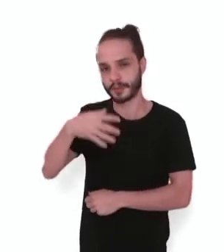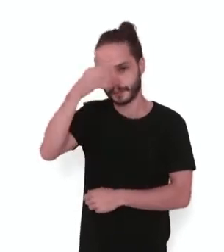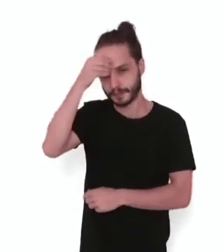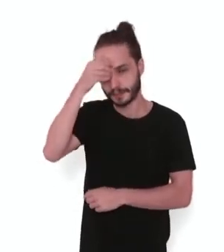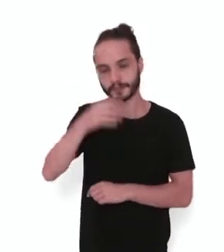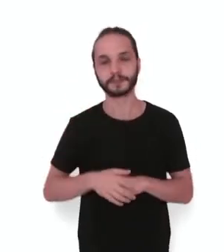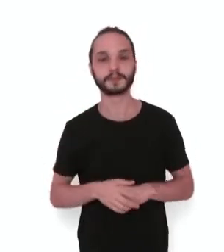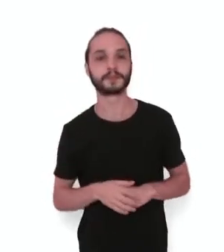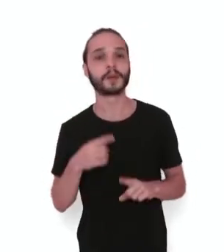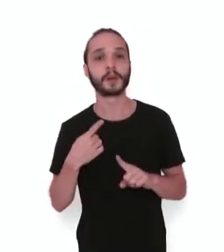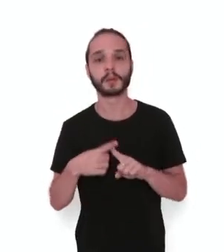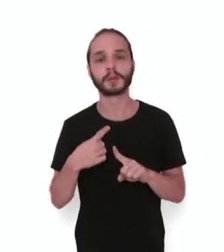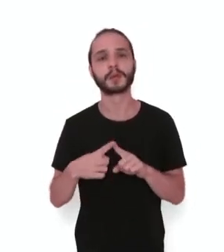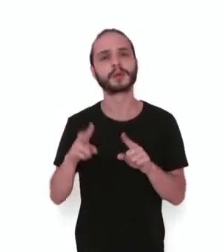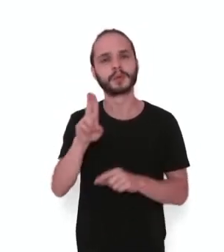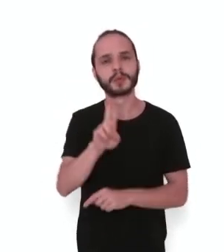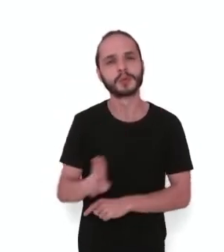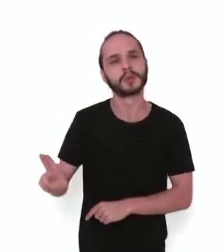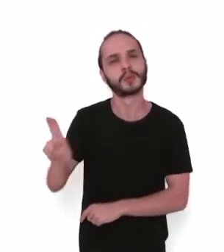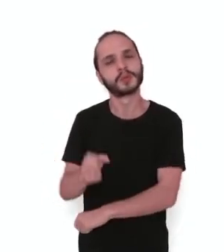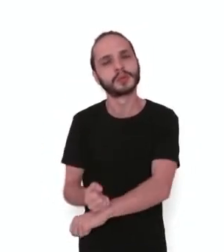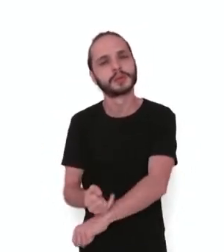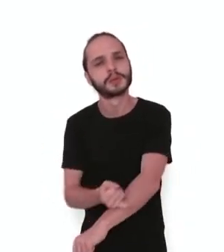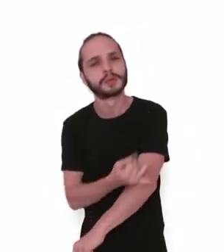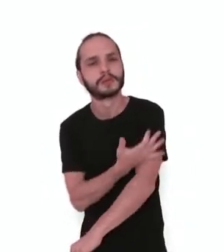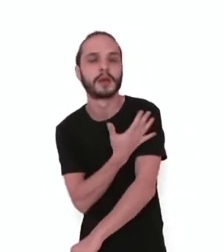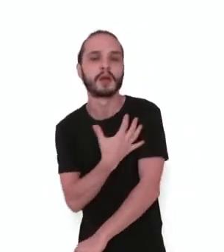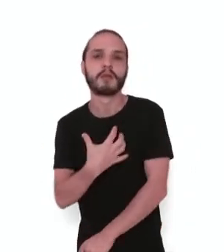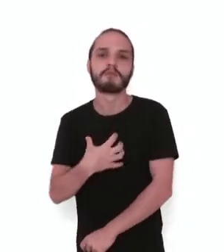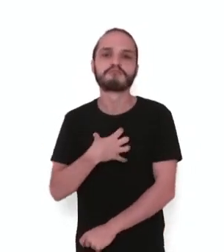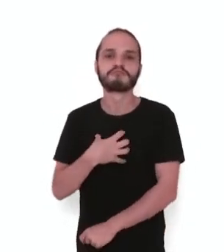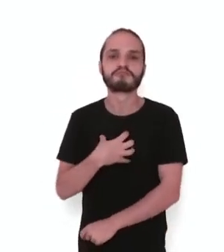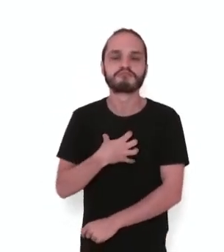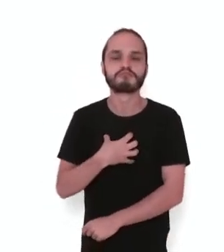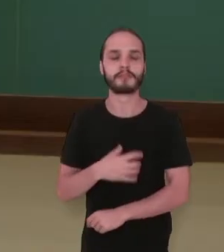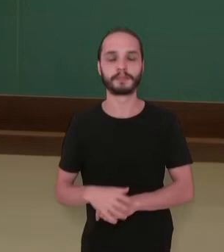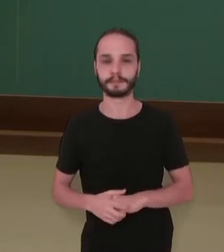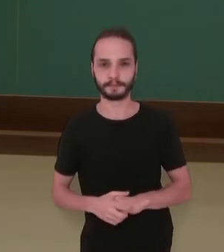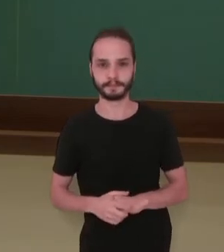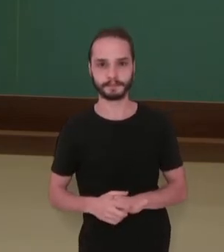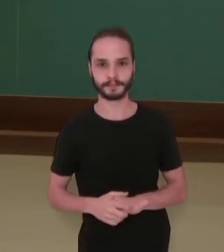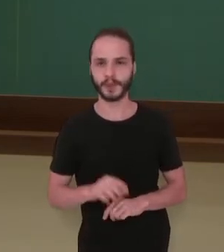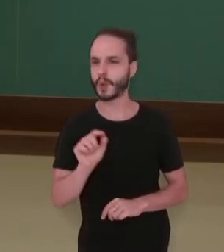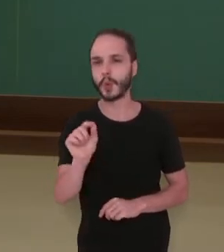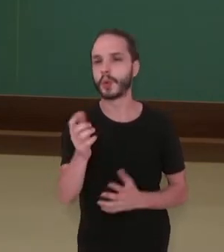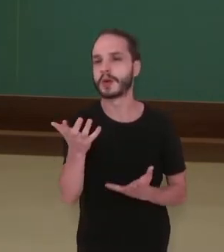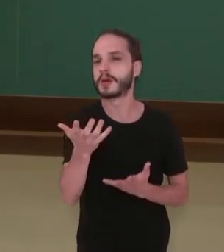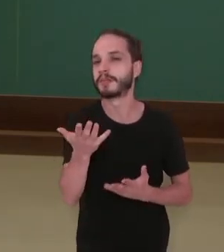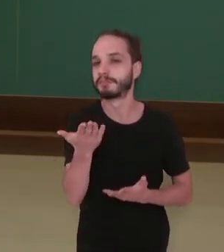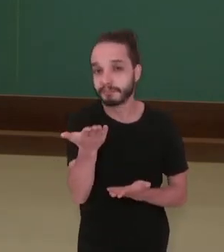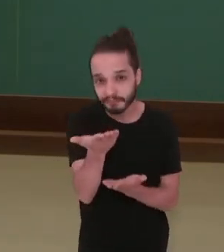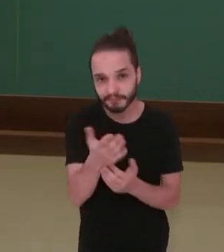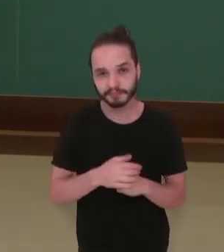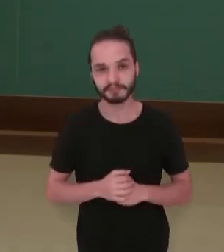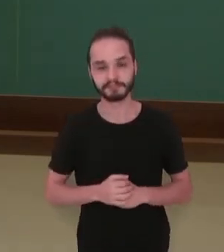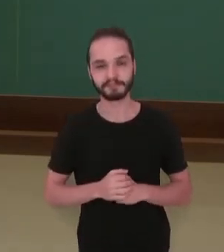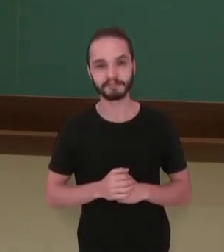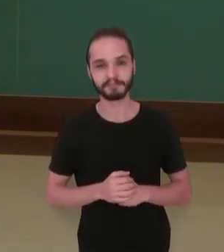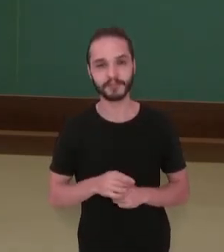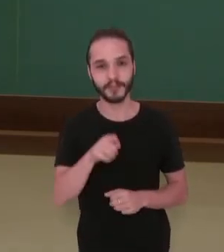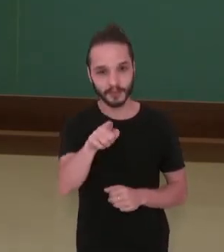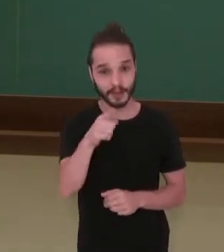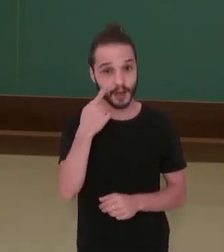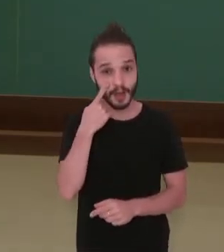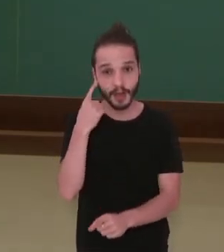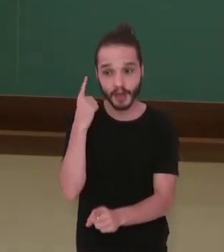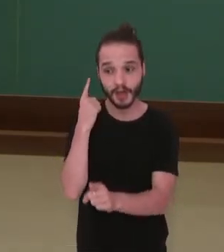permite explorar sentimentos, emoções e sensações. O que eu quero? Que você